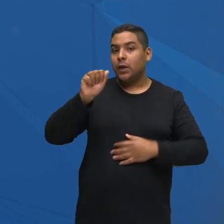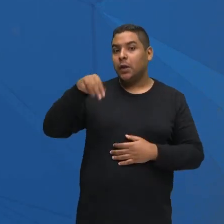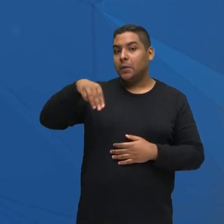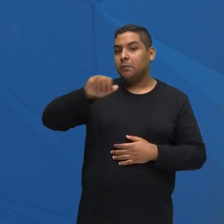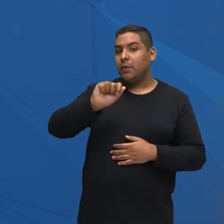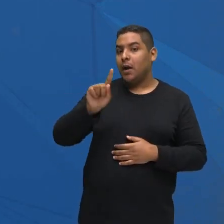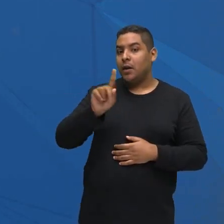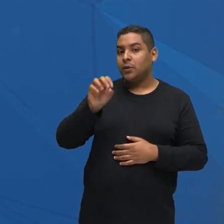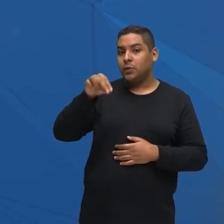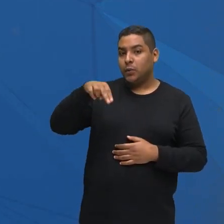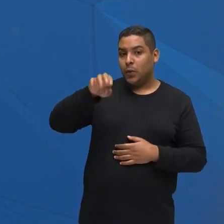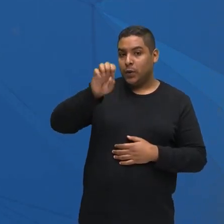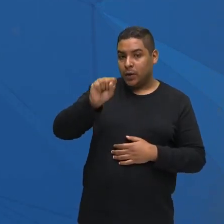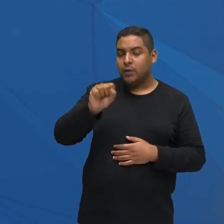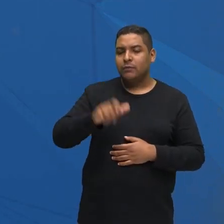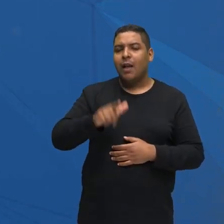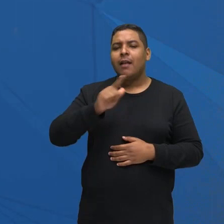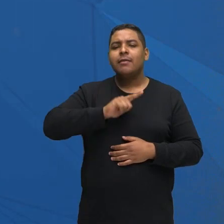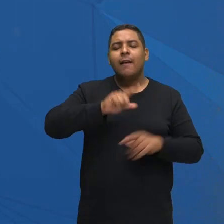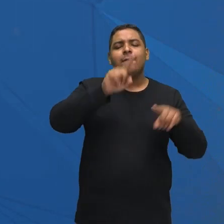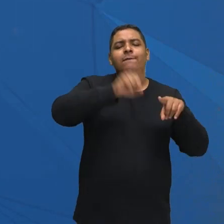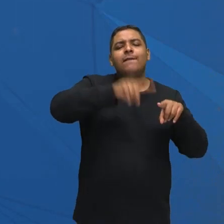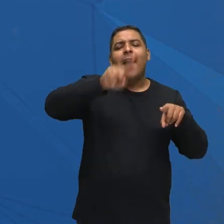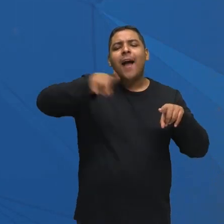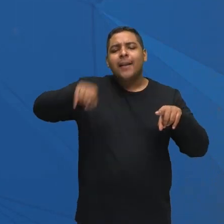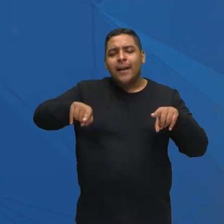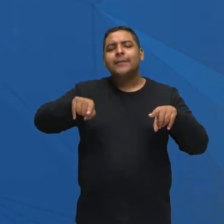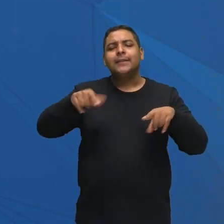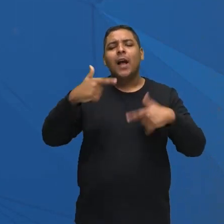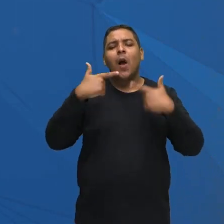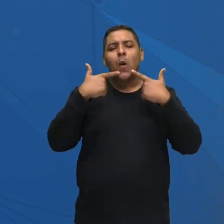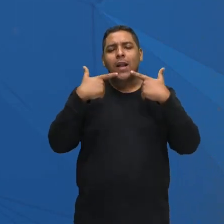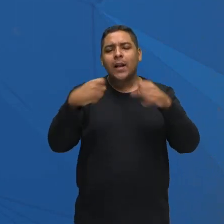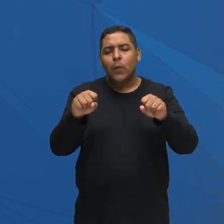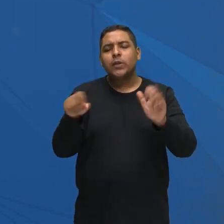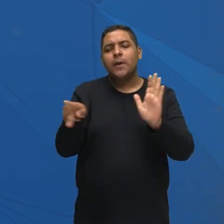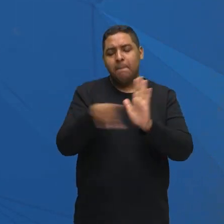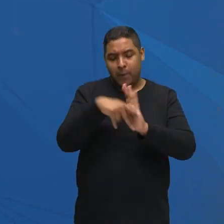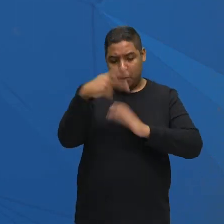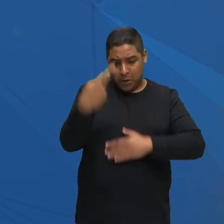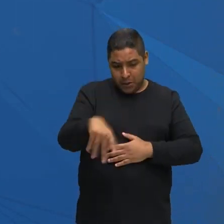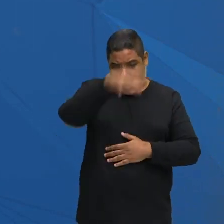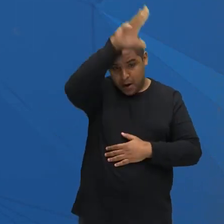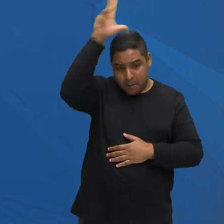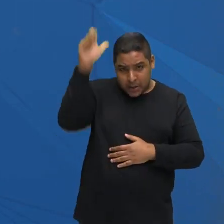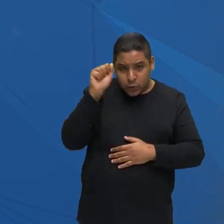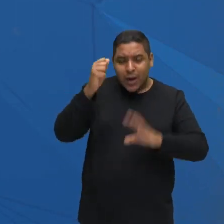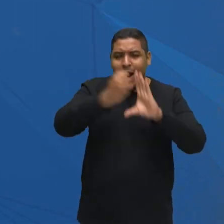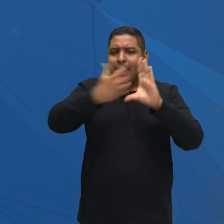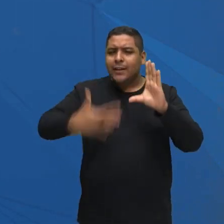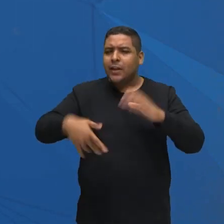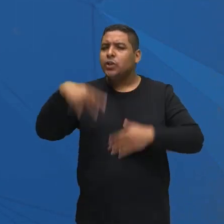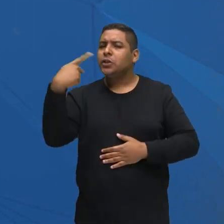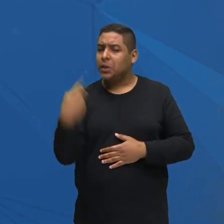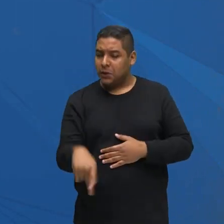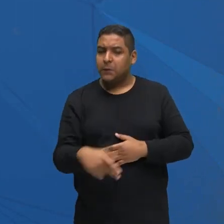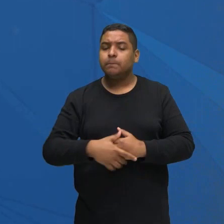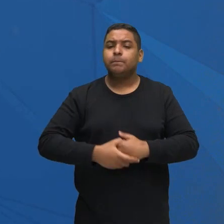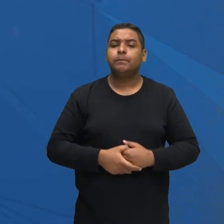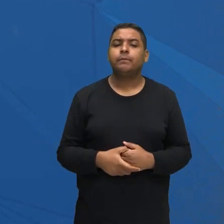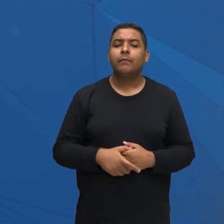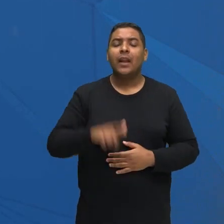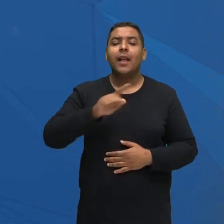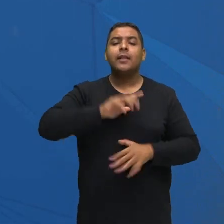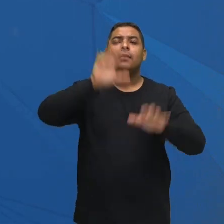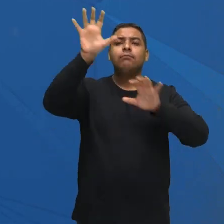que a gente chama a variação linguística que ocorre aqui no Amazonas, em alguns termos que são bem característicos daqui, da região, né? A gente tem aí